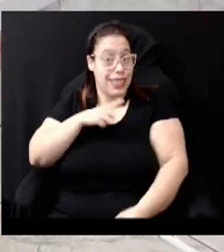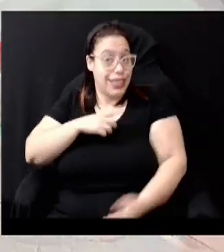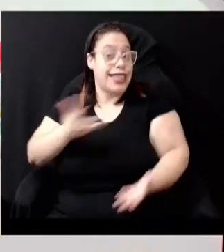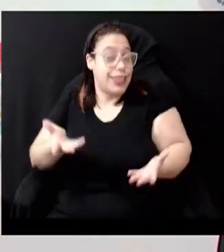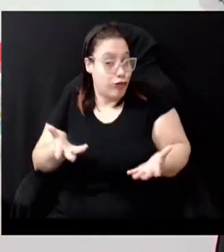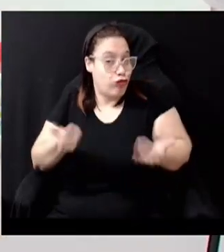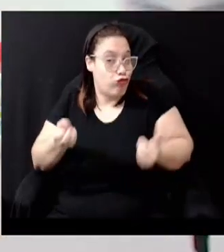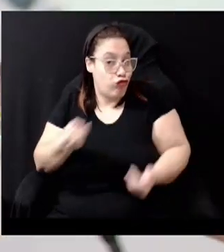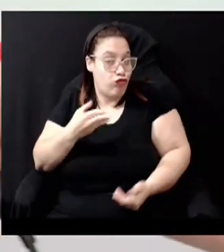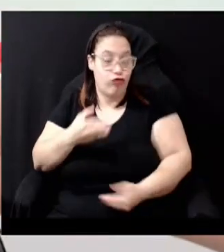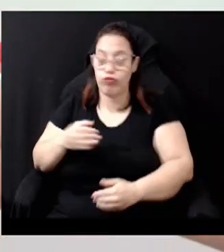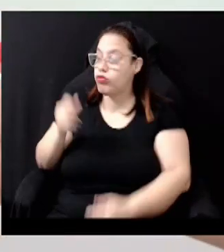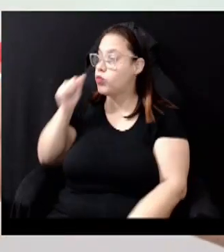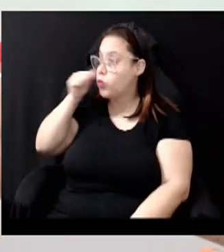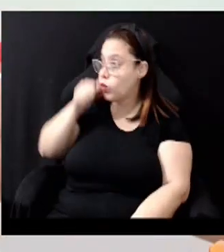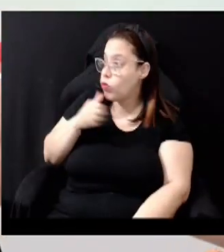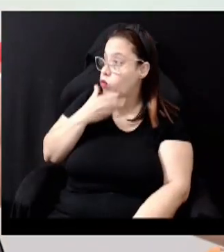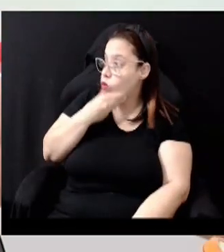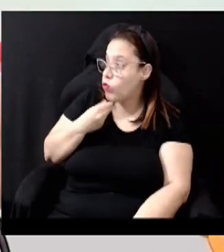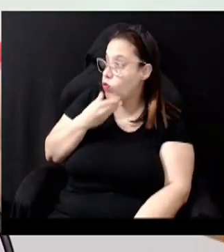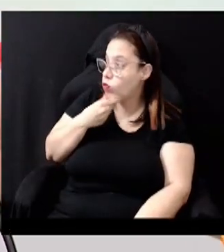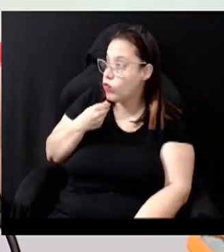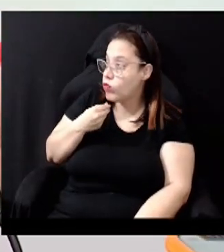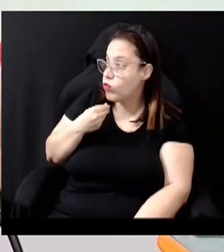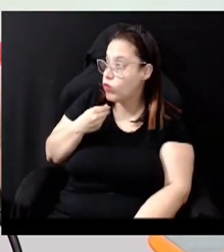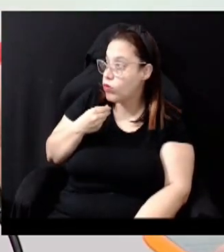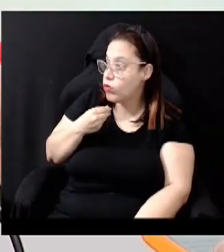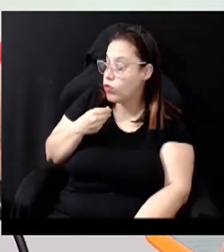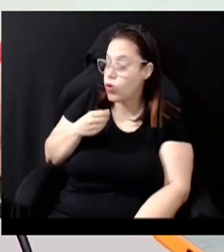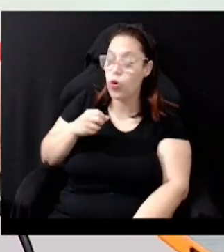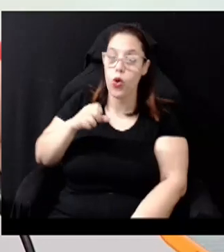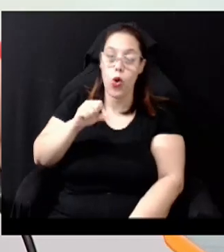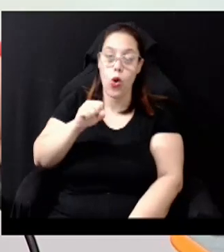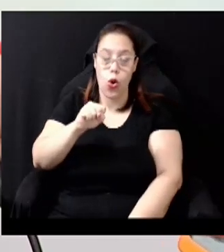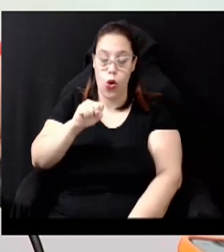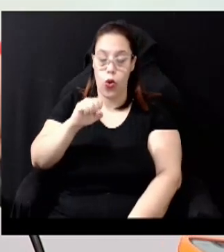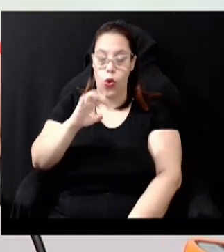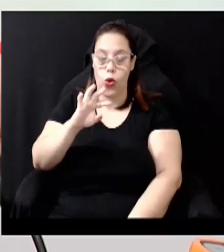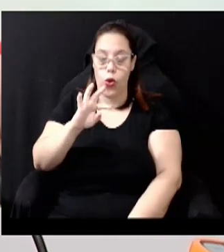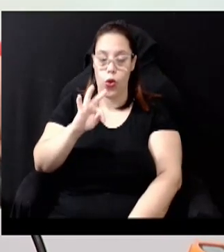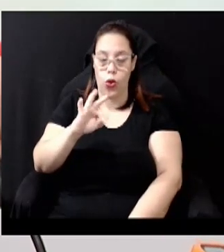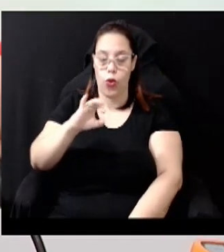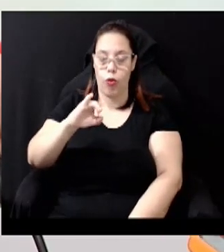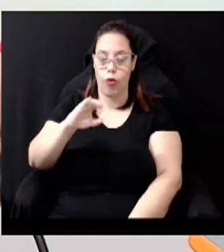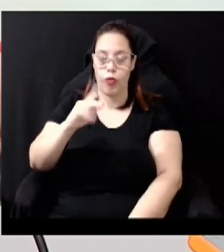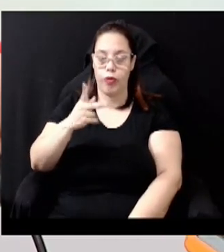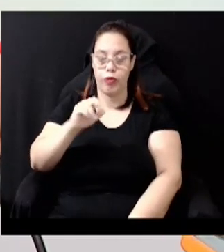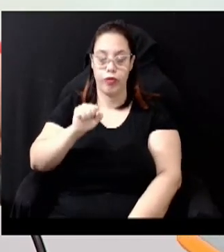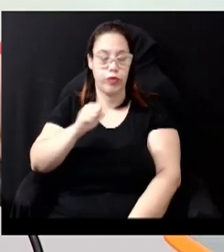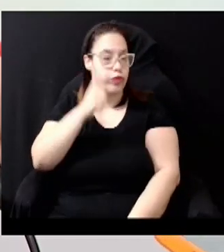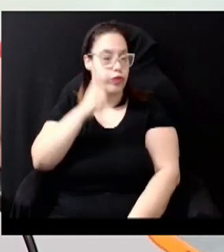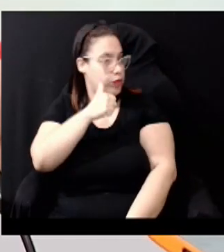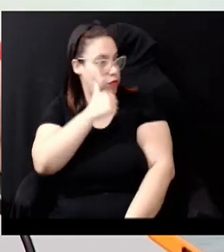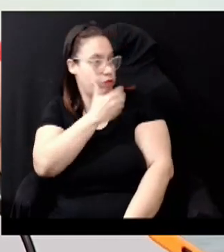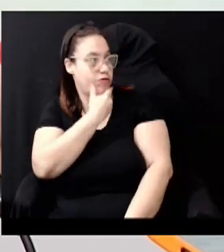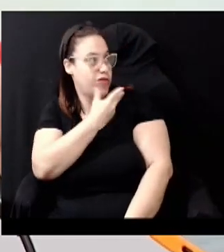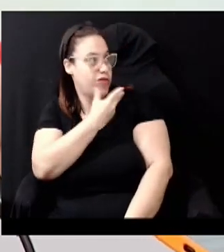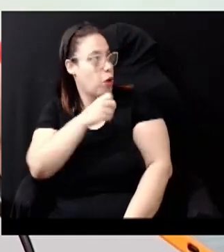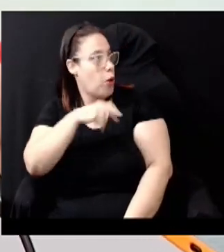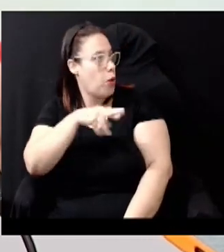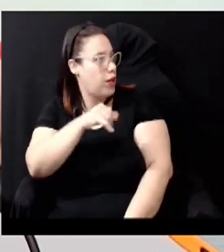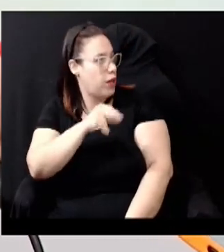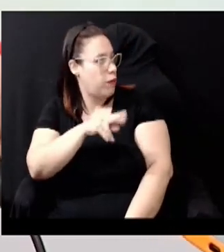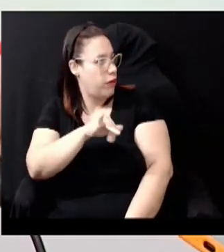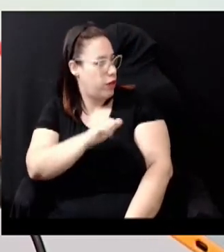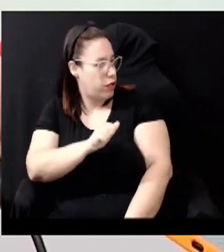público feminino quanto no masculino? O Stitch mais no feminino, a capivara, tanto os meninos como as meninas quiseram bastante, mas para os